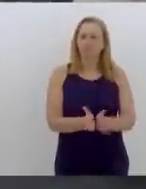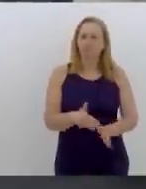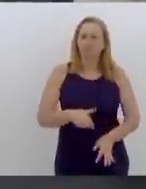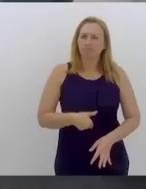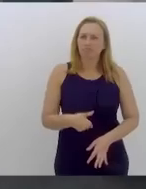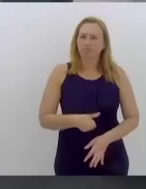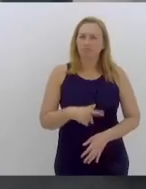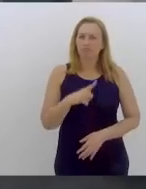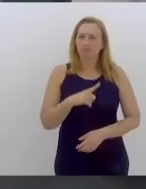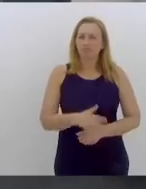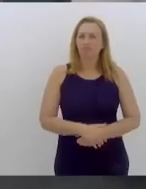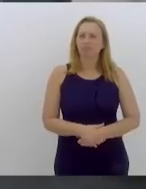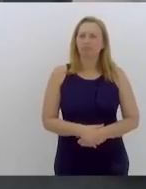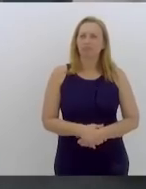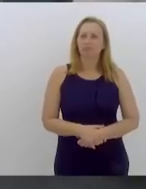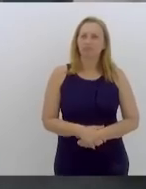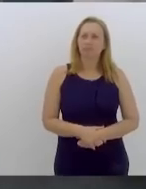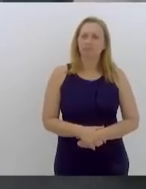fome